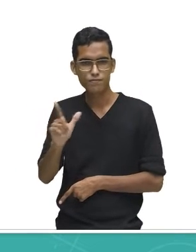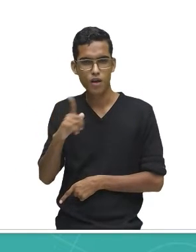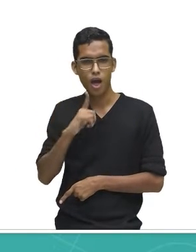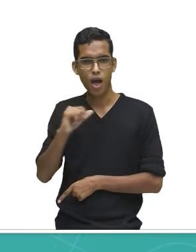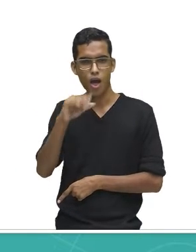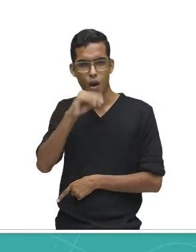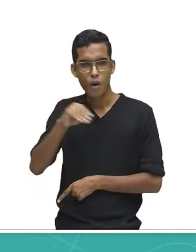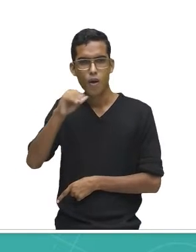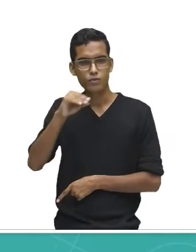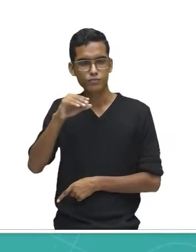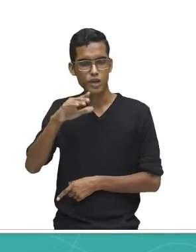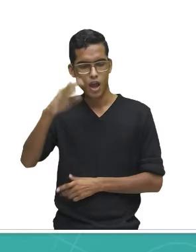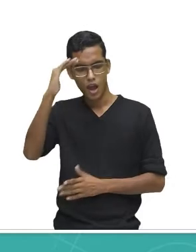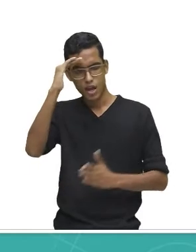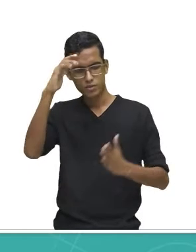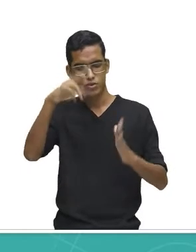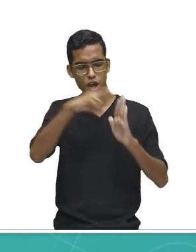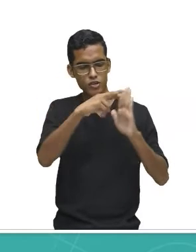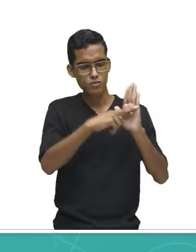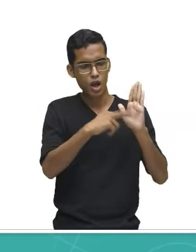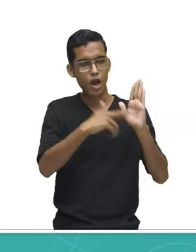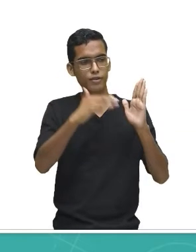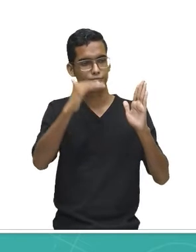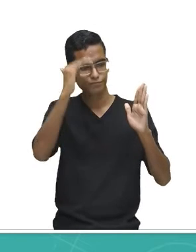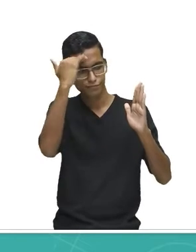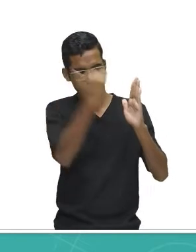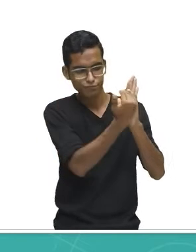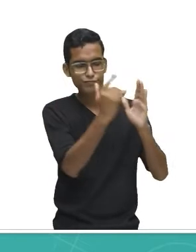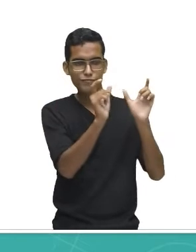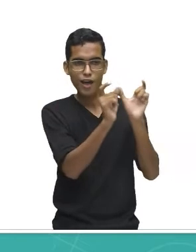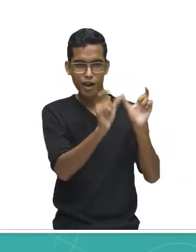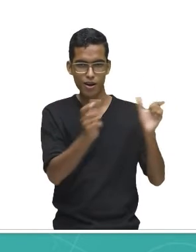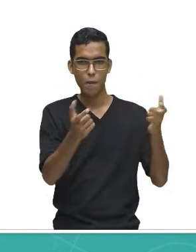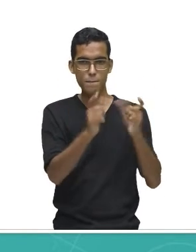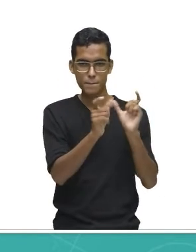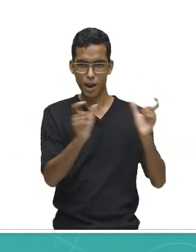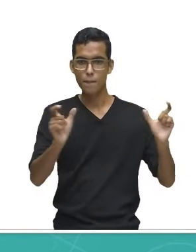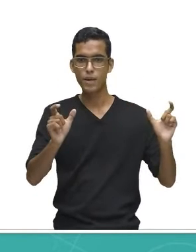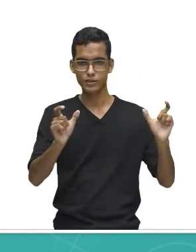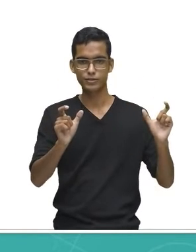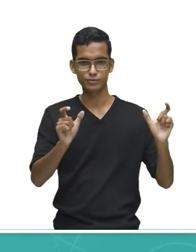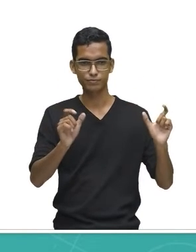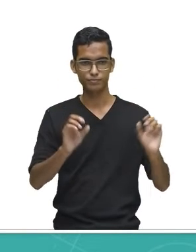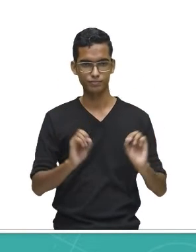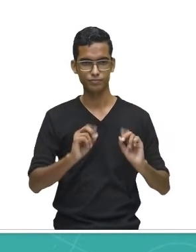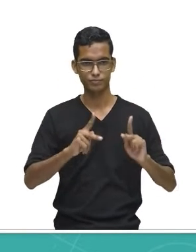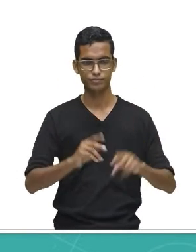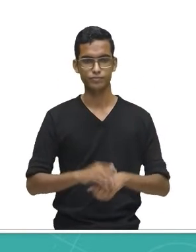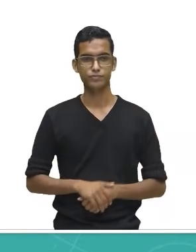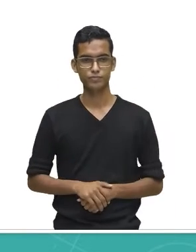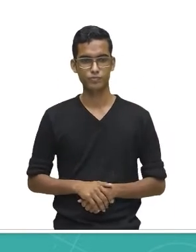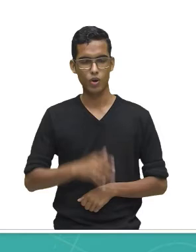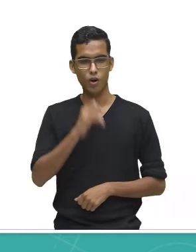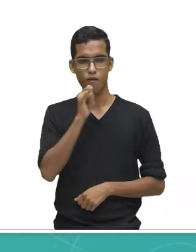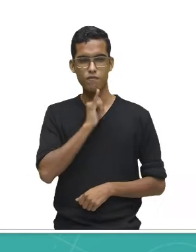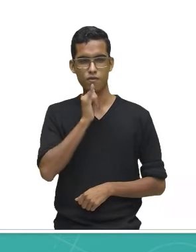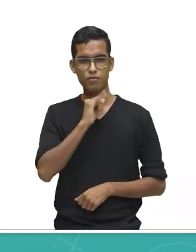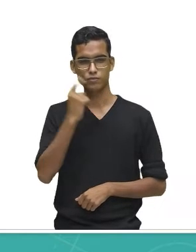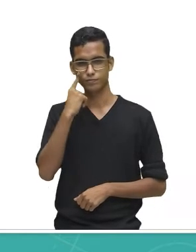gramática normativa. Então, temos alguns exemplos que ocorrem, né,